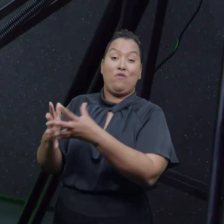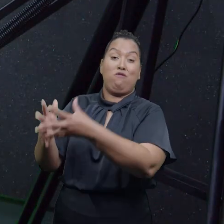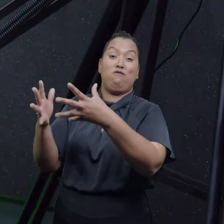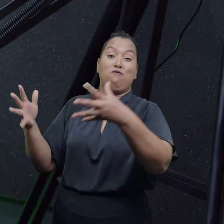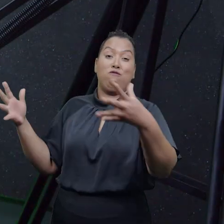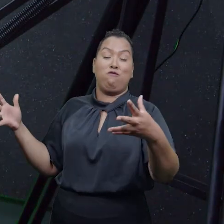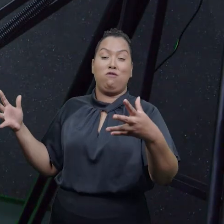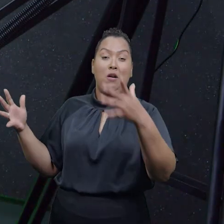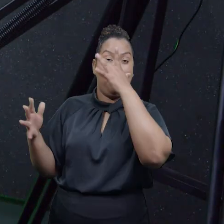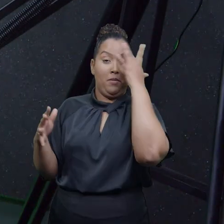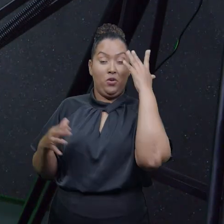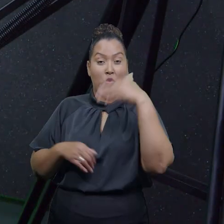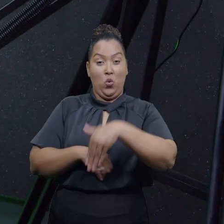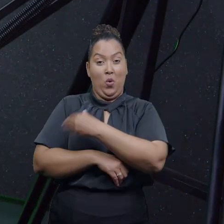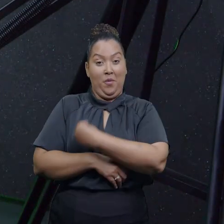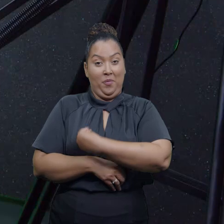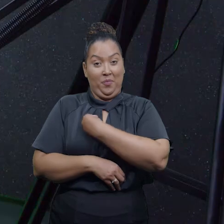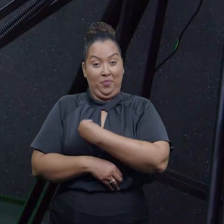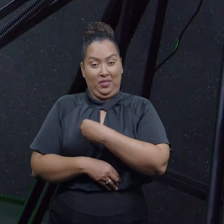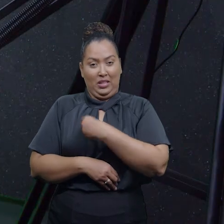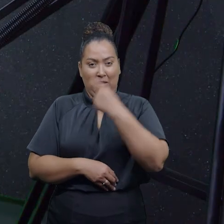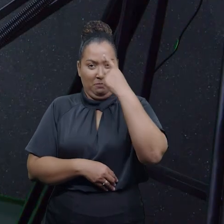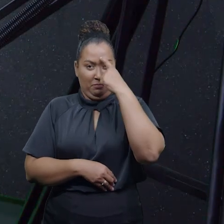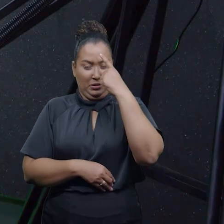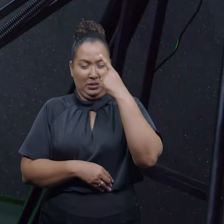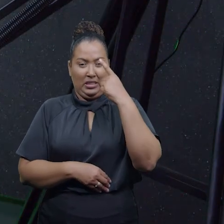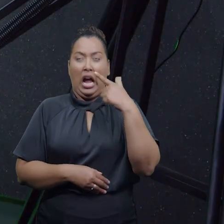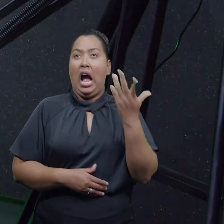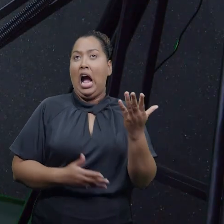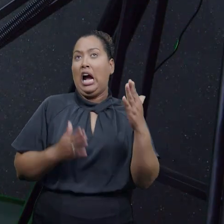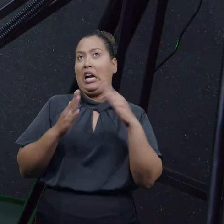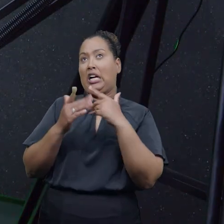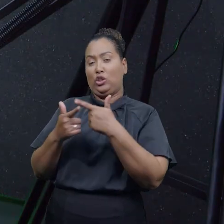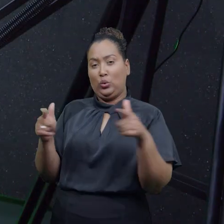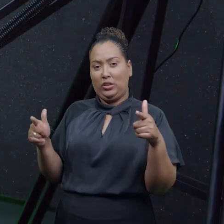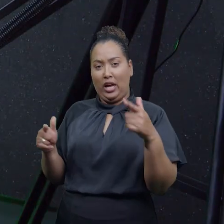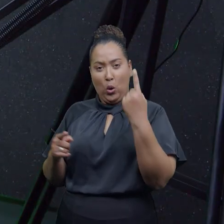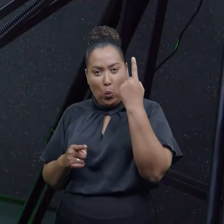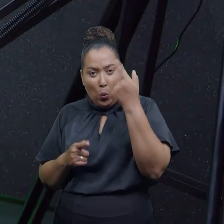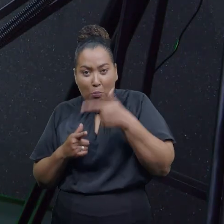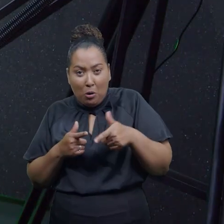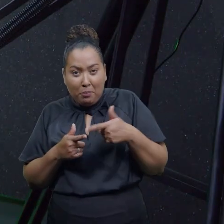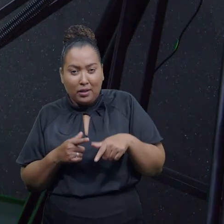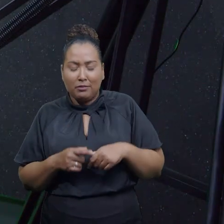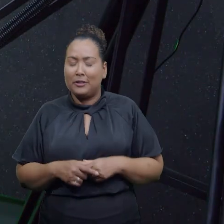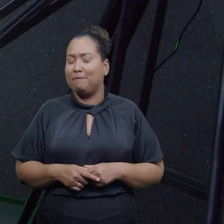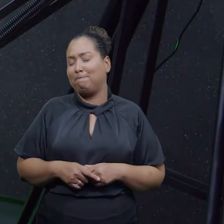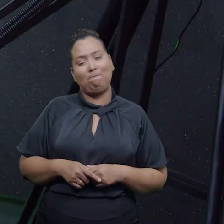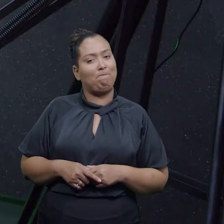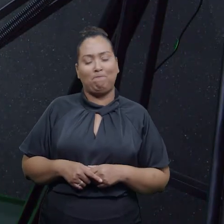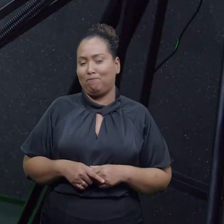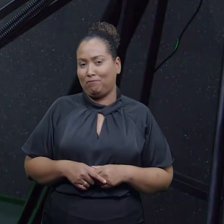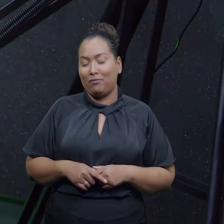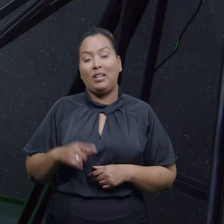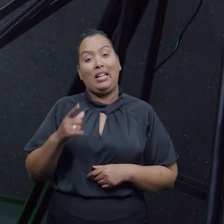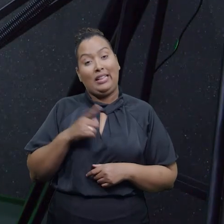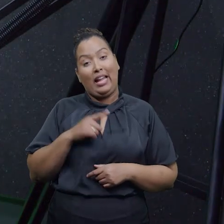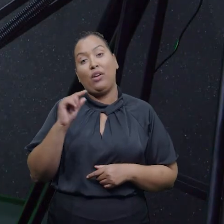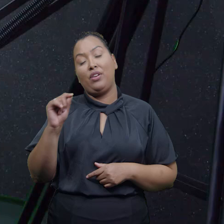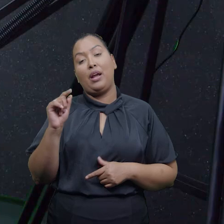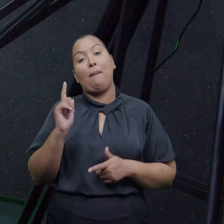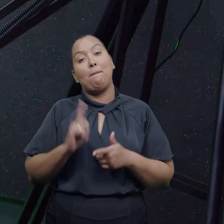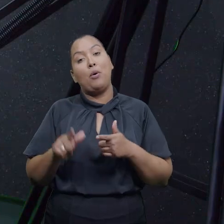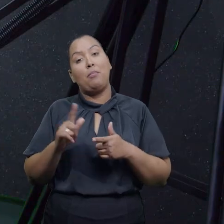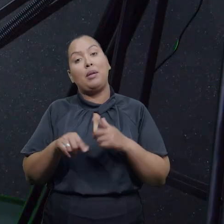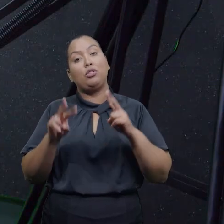se somam, porque a pessoa em situação de rua, o problema dela não é só a habitação, né? Talvez esse seja o mais grave, mas